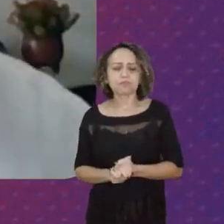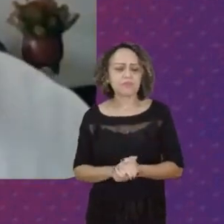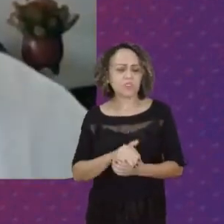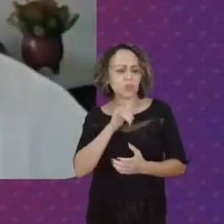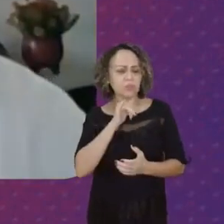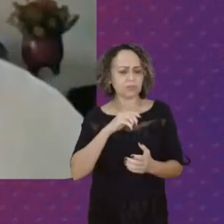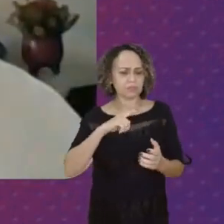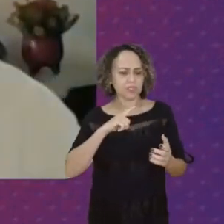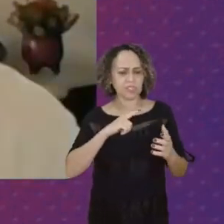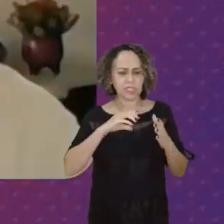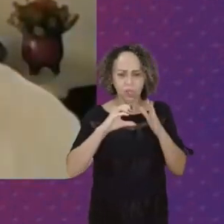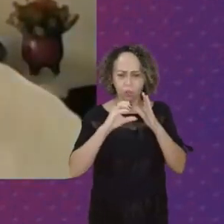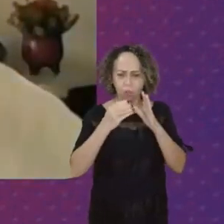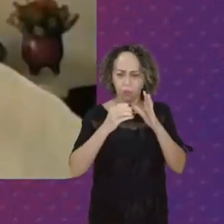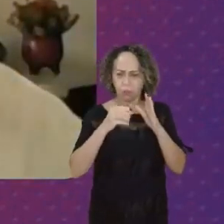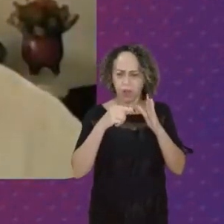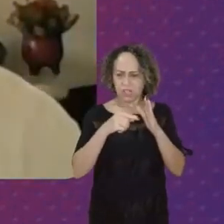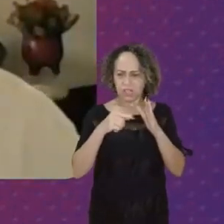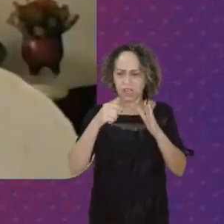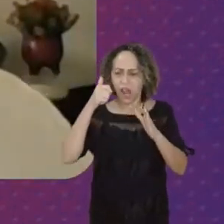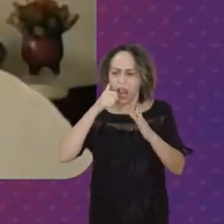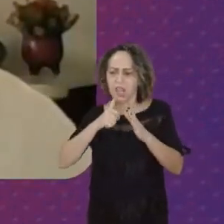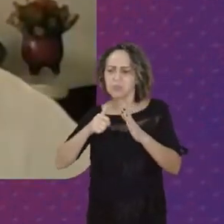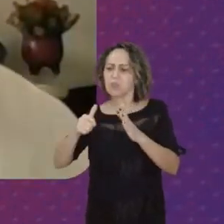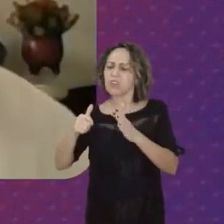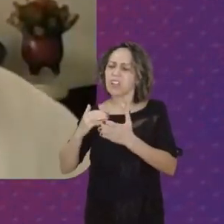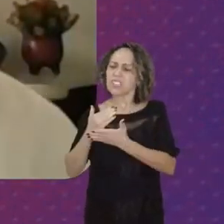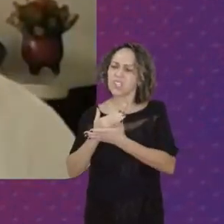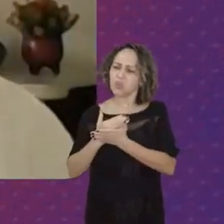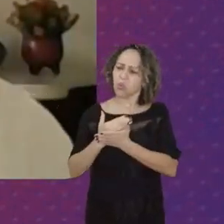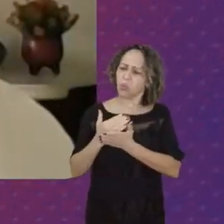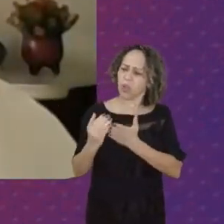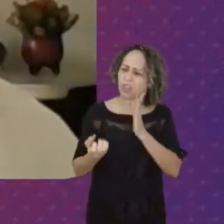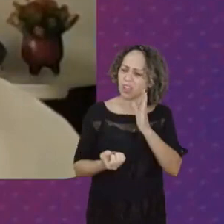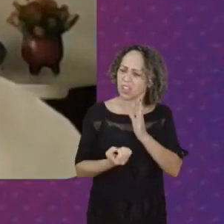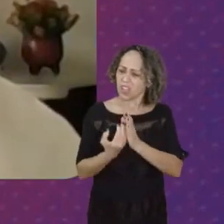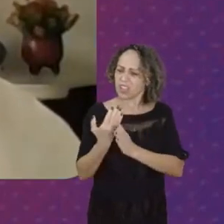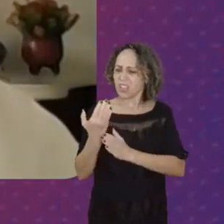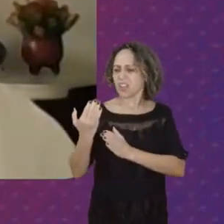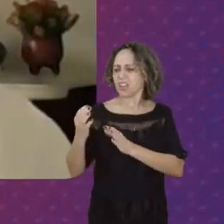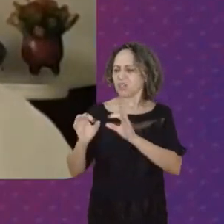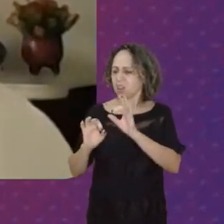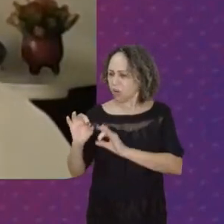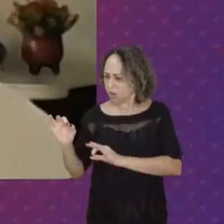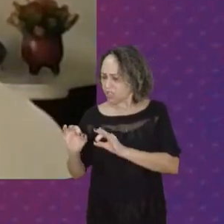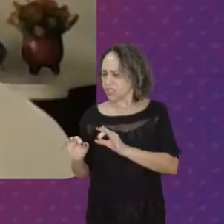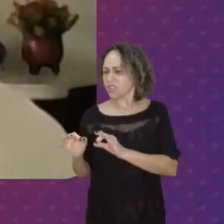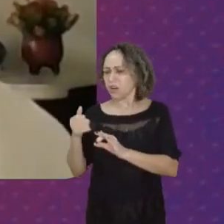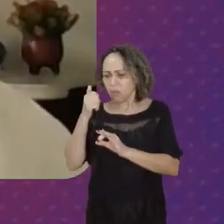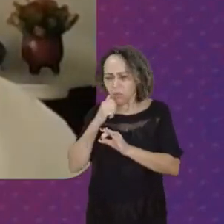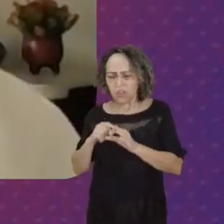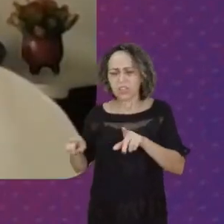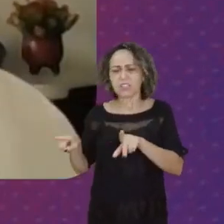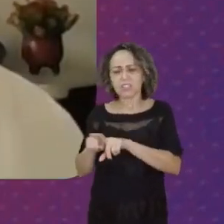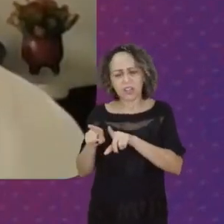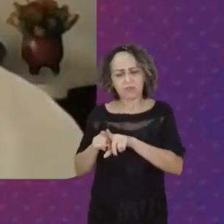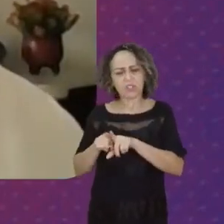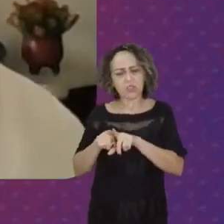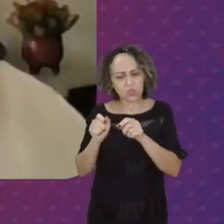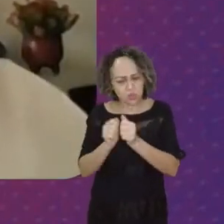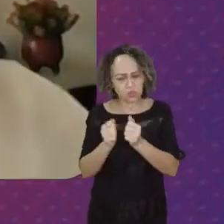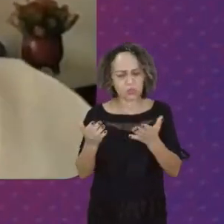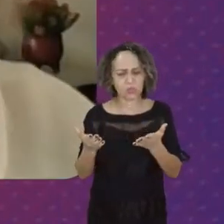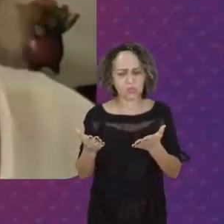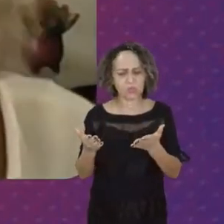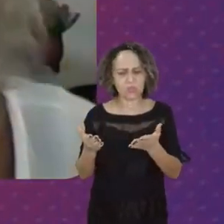estavam, desde o começo, na fundação, na organização, na construção